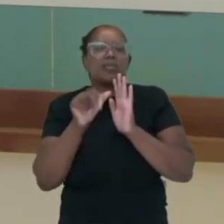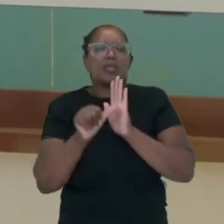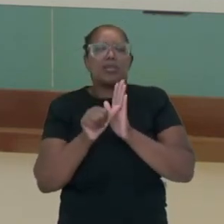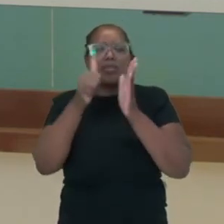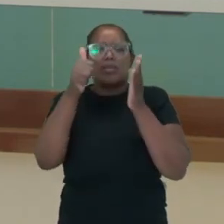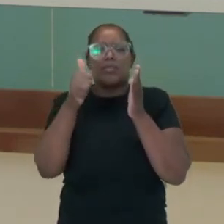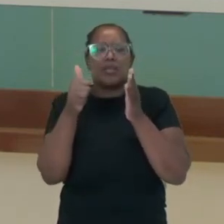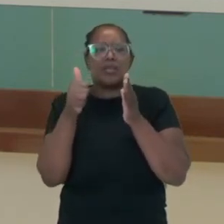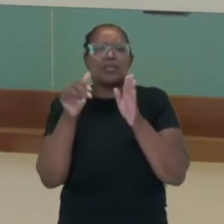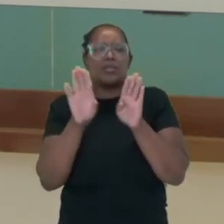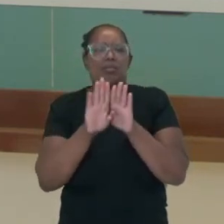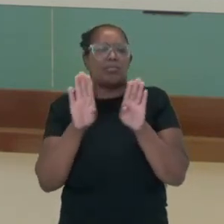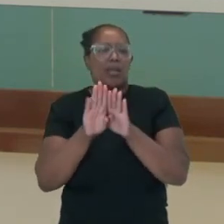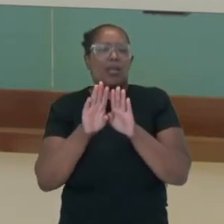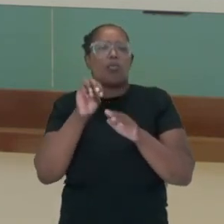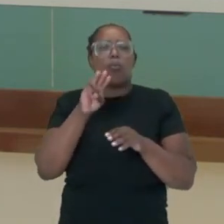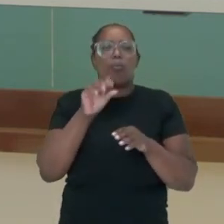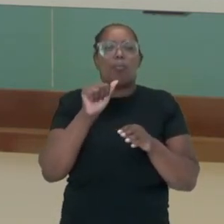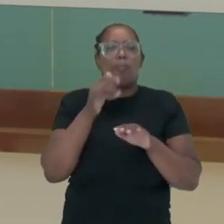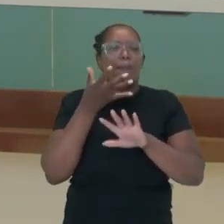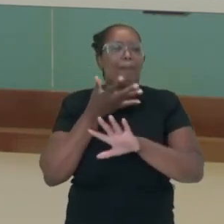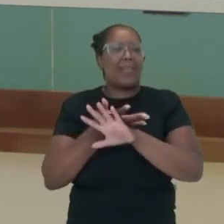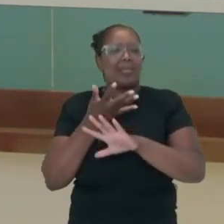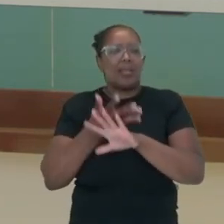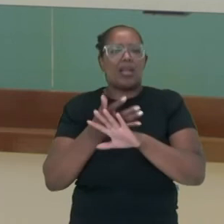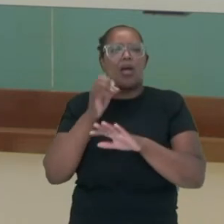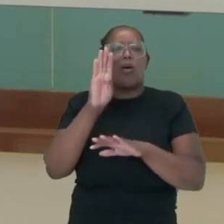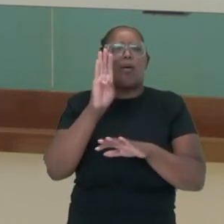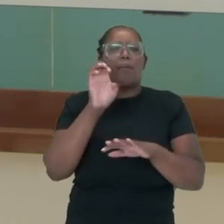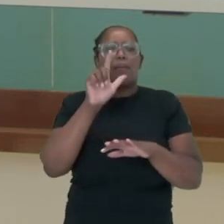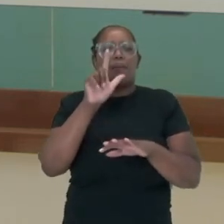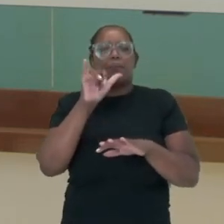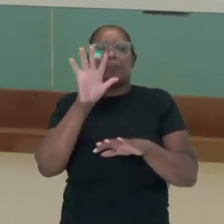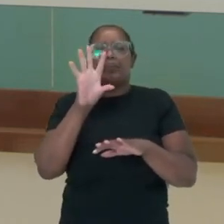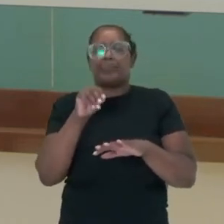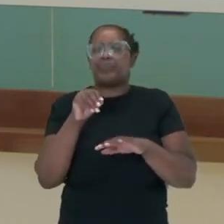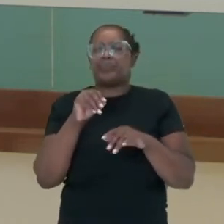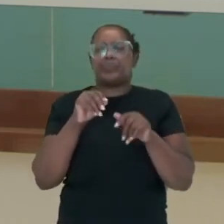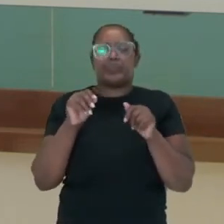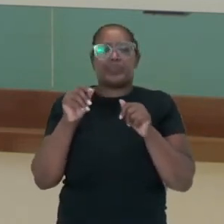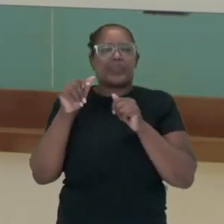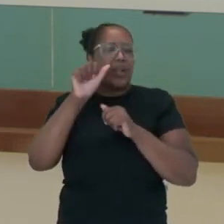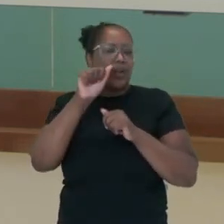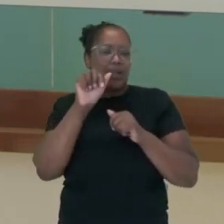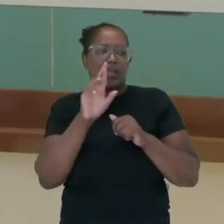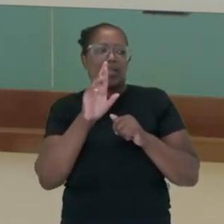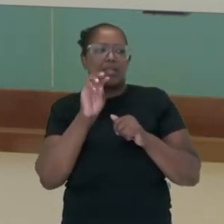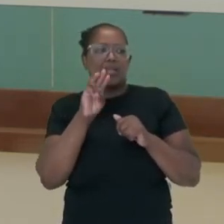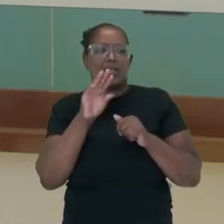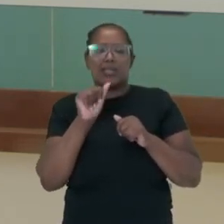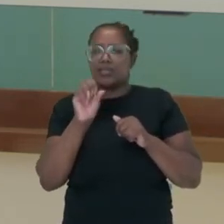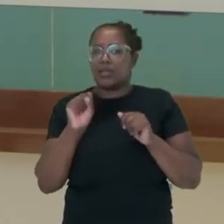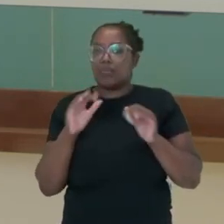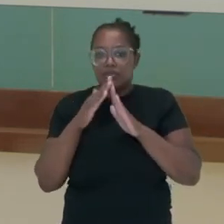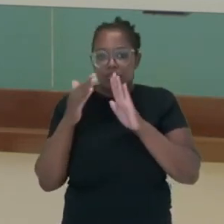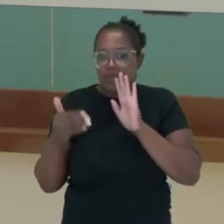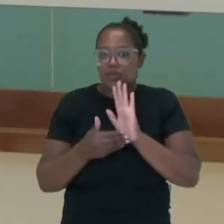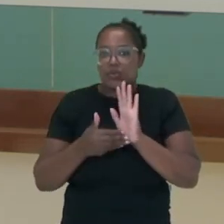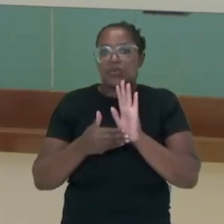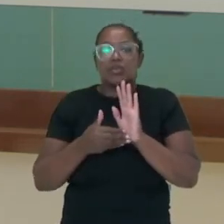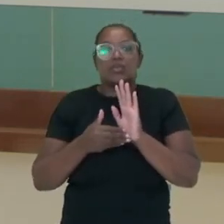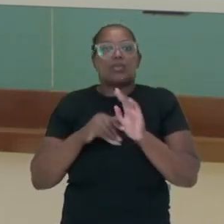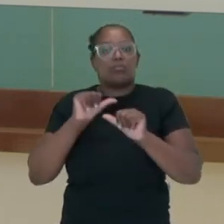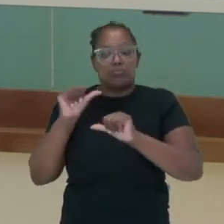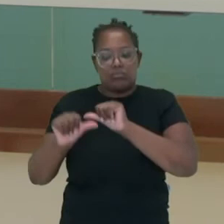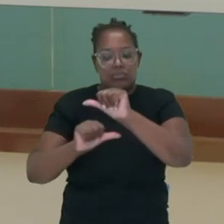de material bélico. Já a produção capitalista otimizando muito a circulação do giro. Isso fez com que literalmente as